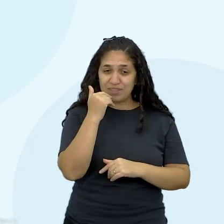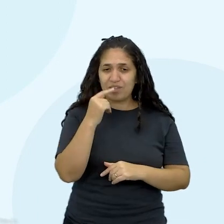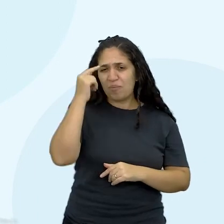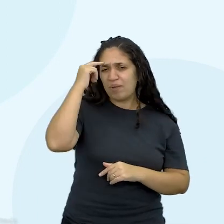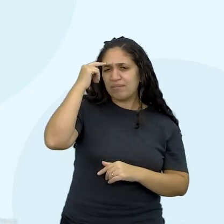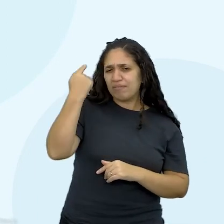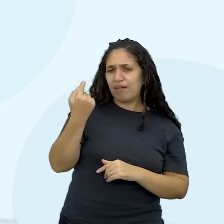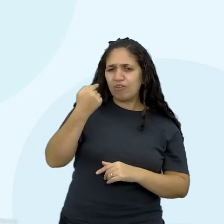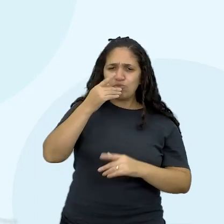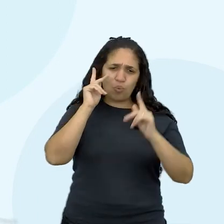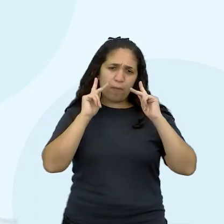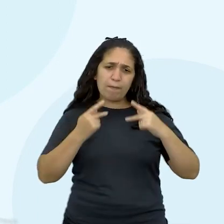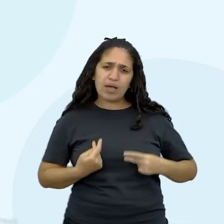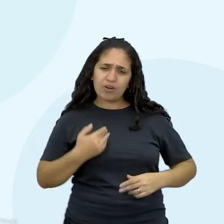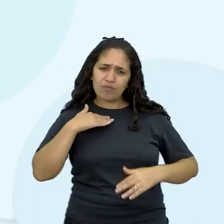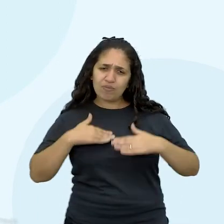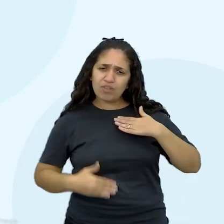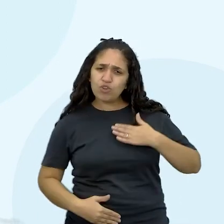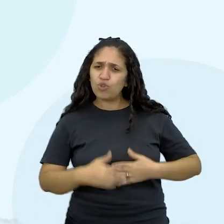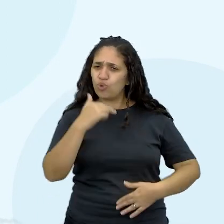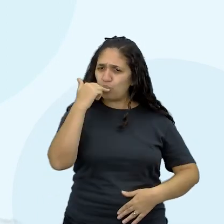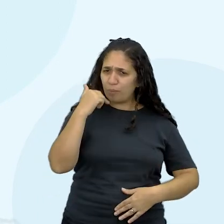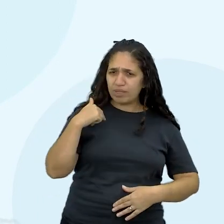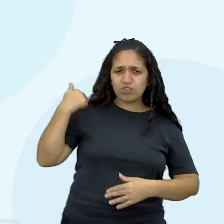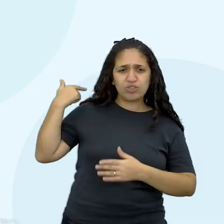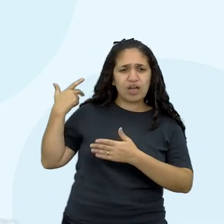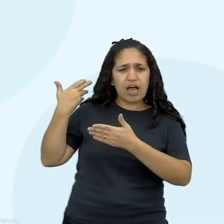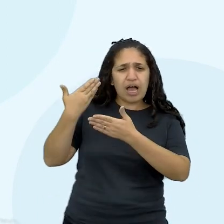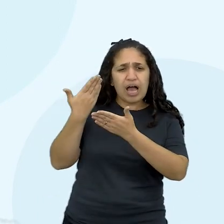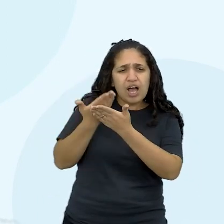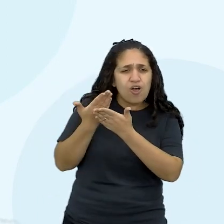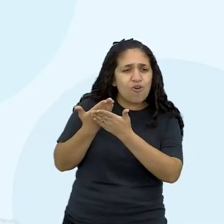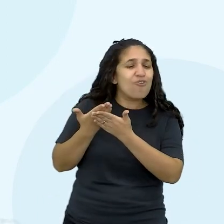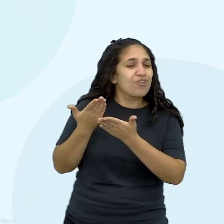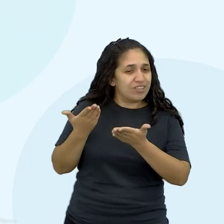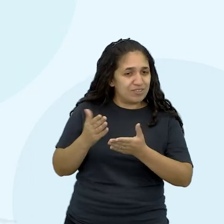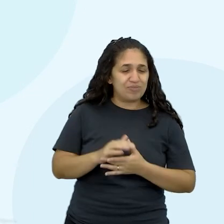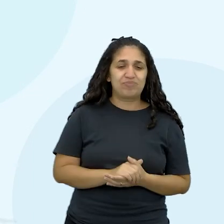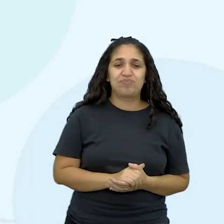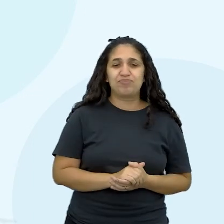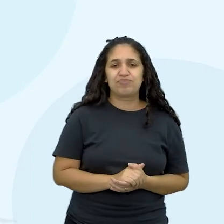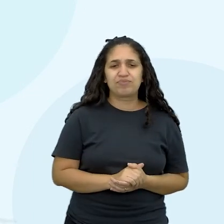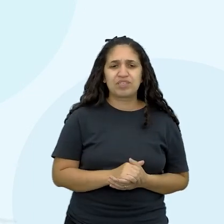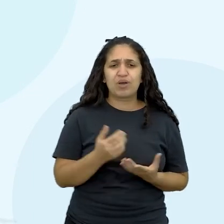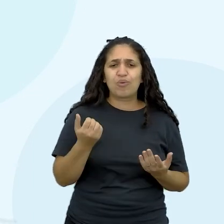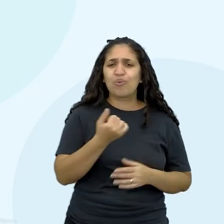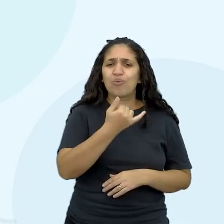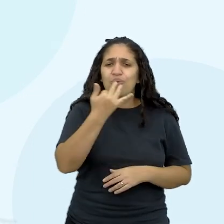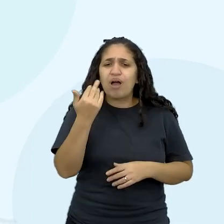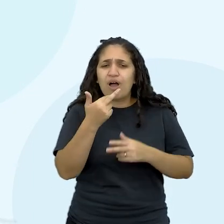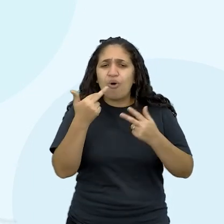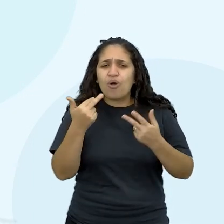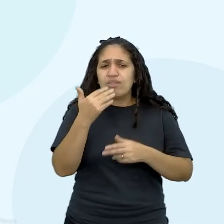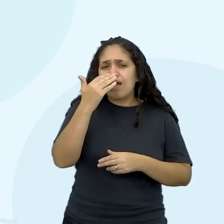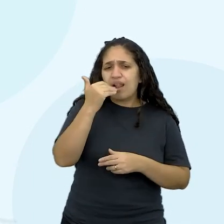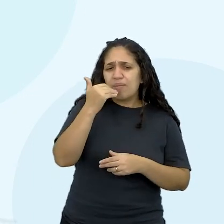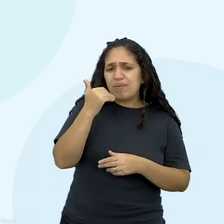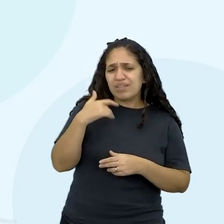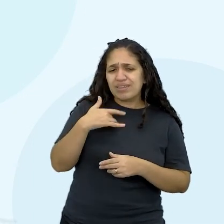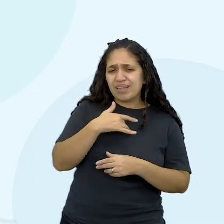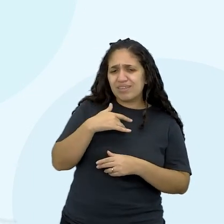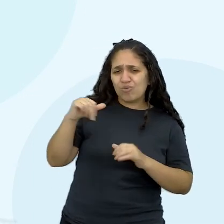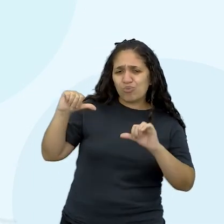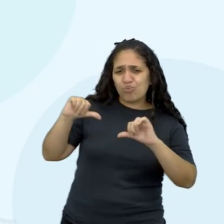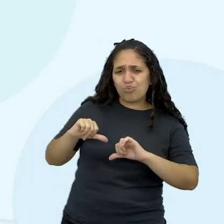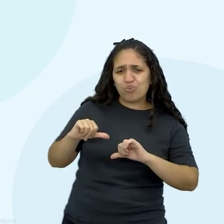consideração a fisiologia humana e os nutrientes que estudamos nas atividades anteriores. quais seriam as consequências de uma alimentação